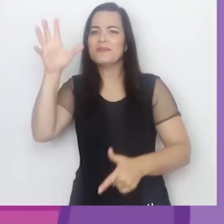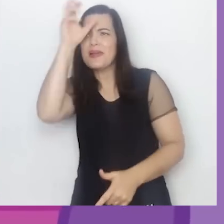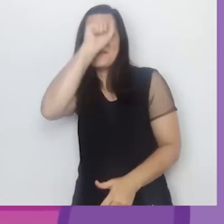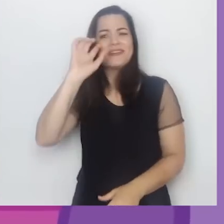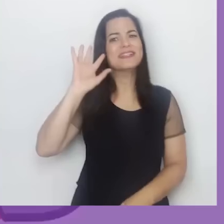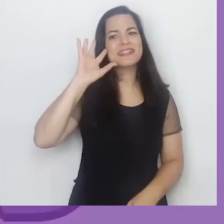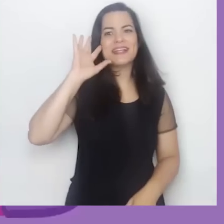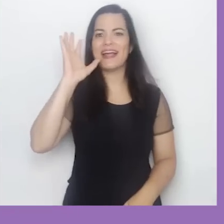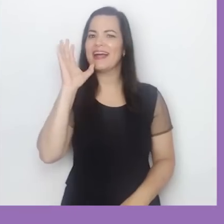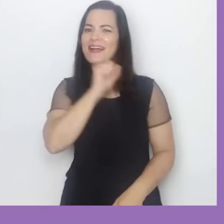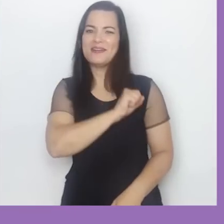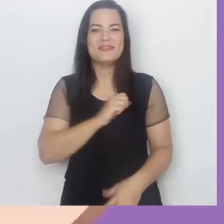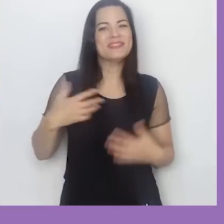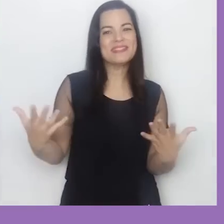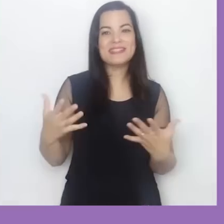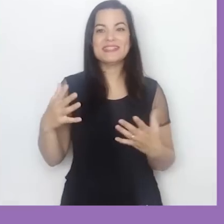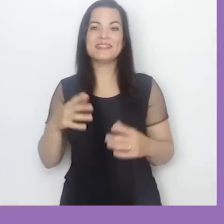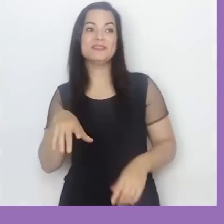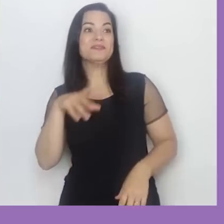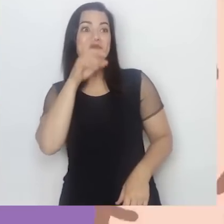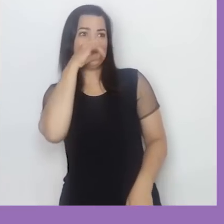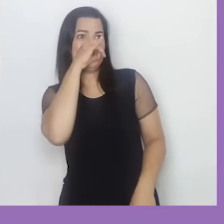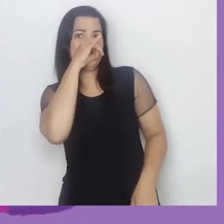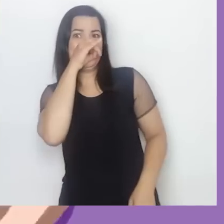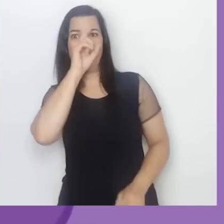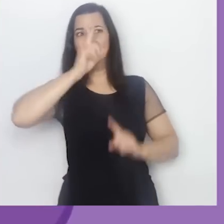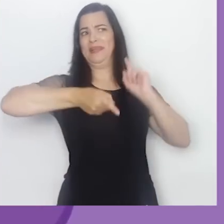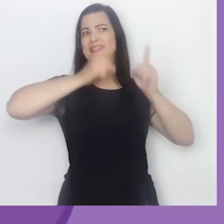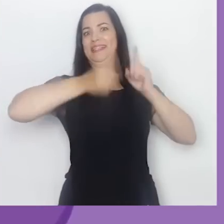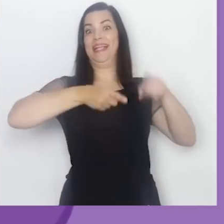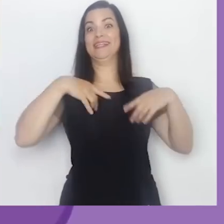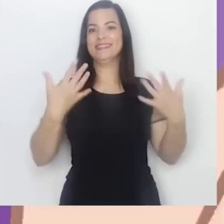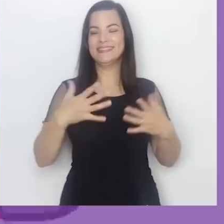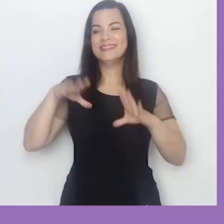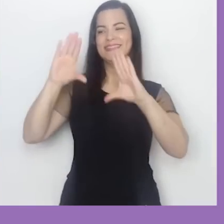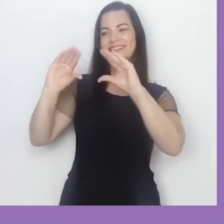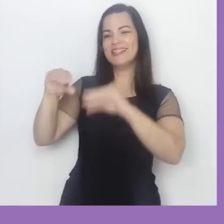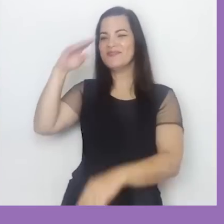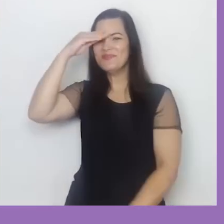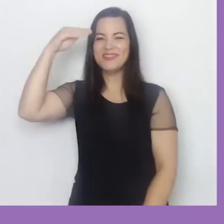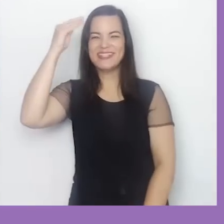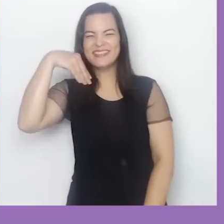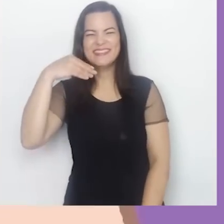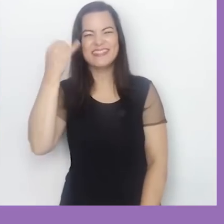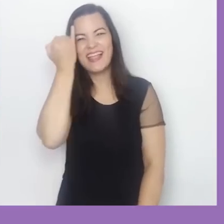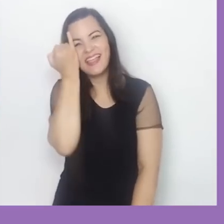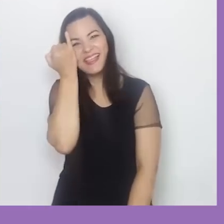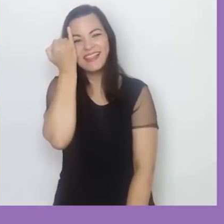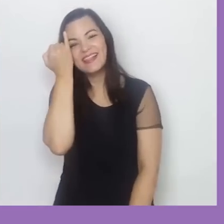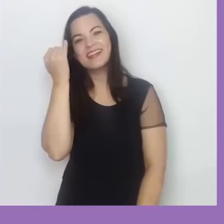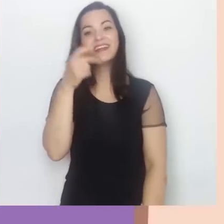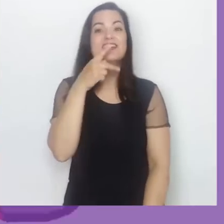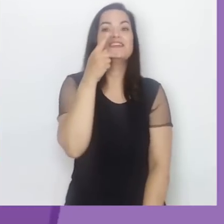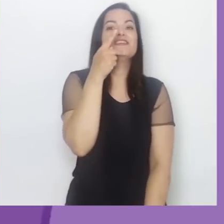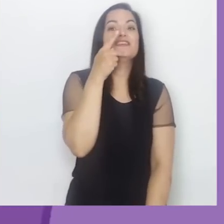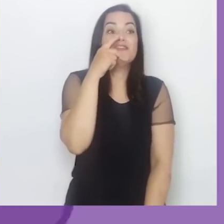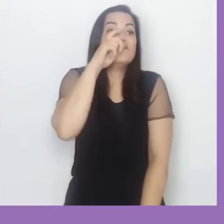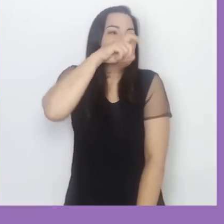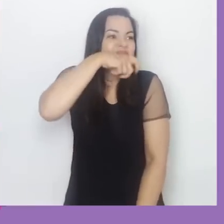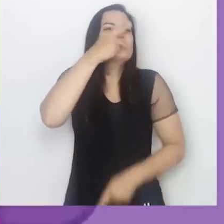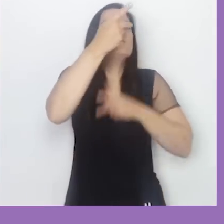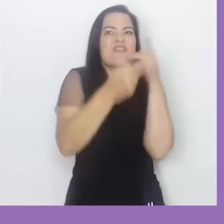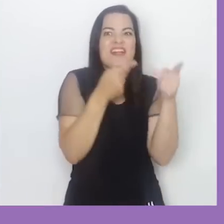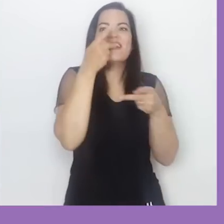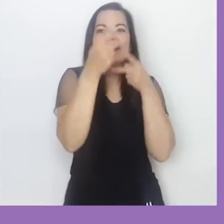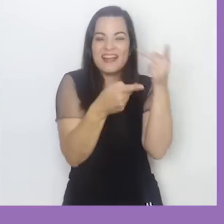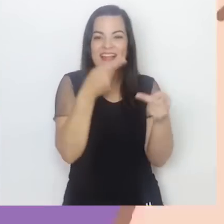solução. É muito mandona, é tão preguiçoso, o maior tagarela,